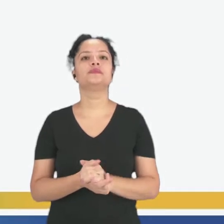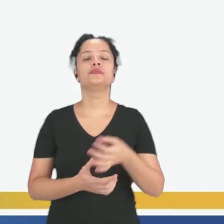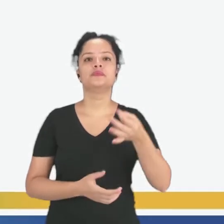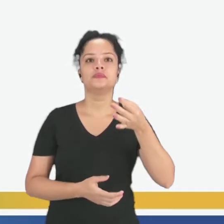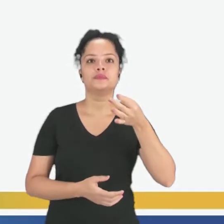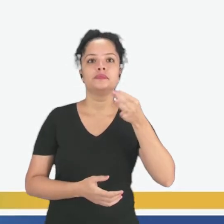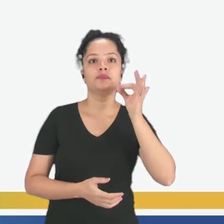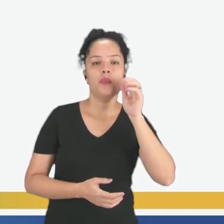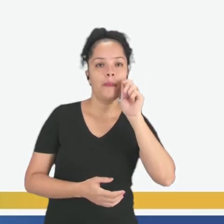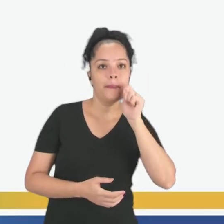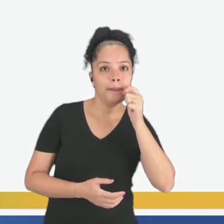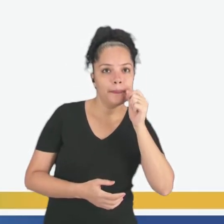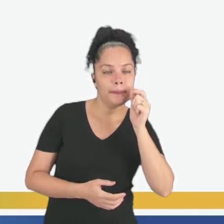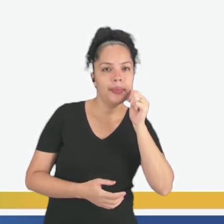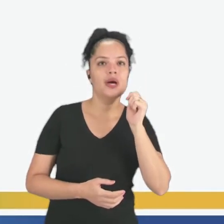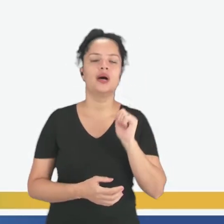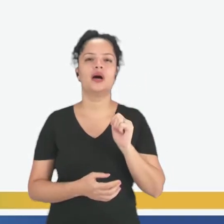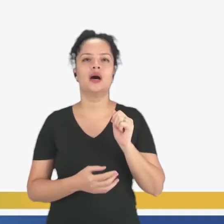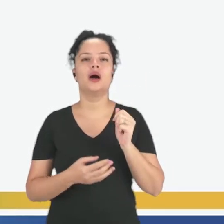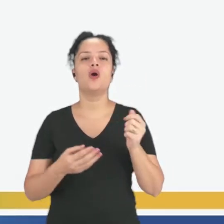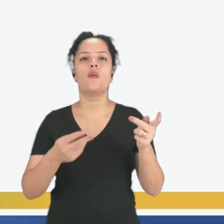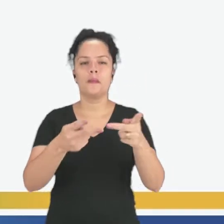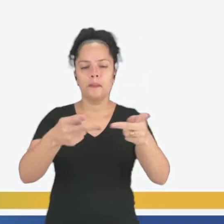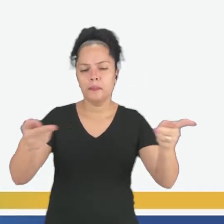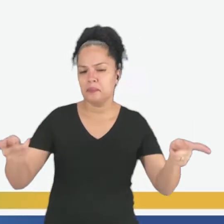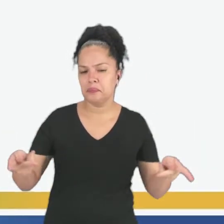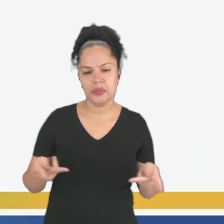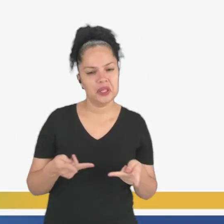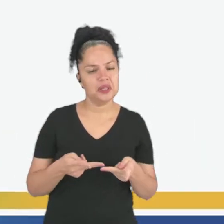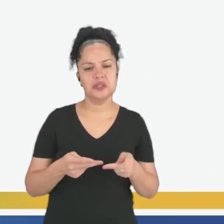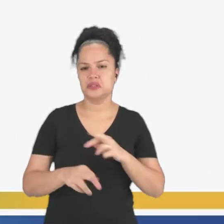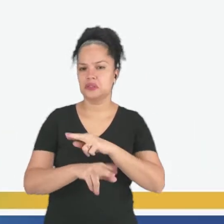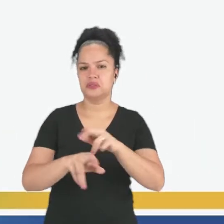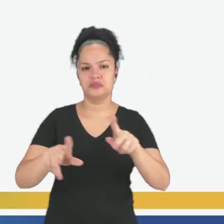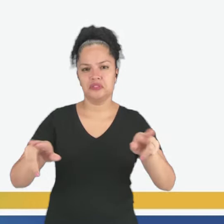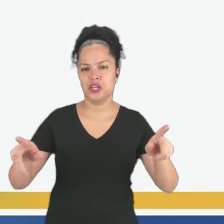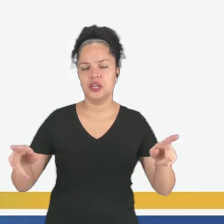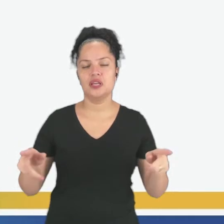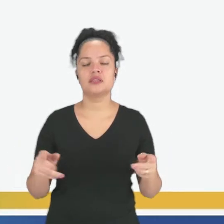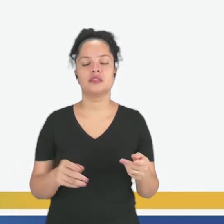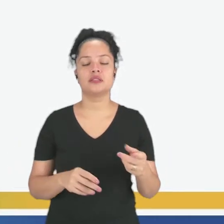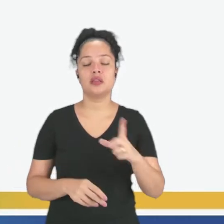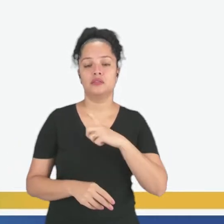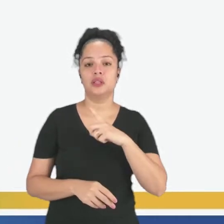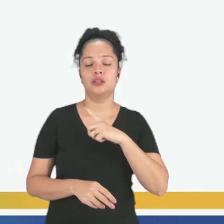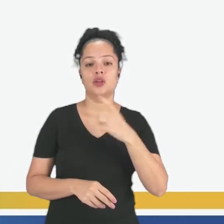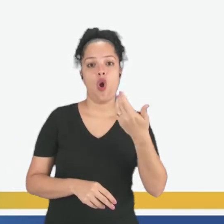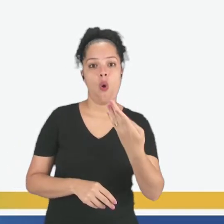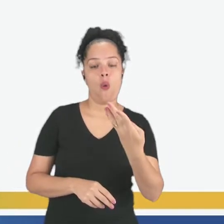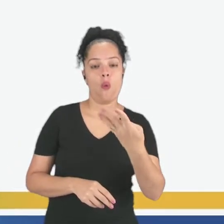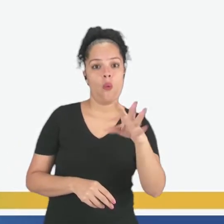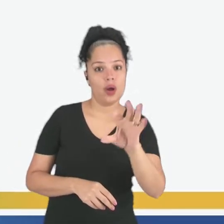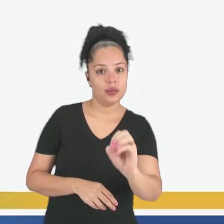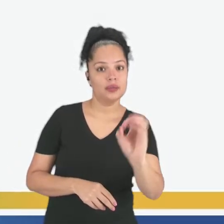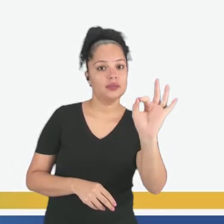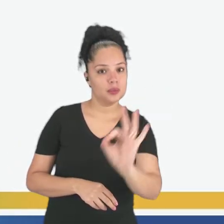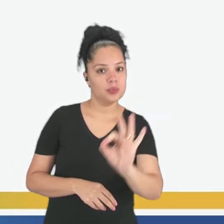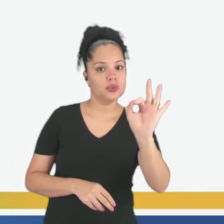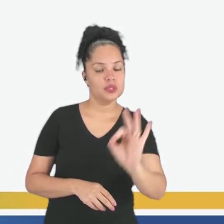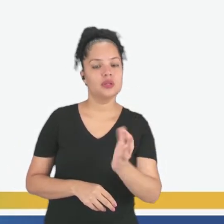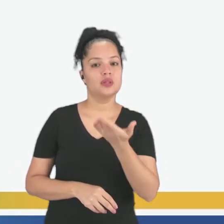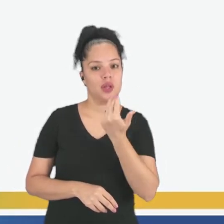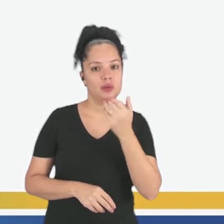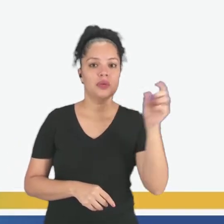seria pão, massa, né, cereais. Então elas representam 40% da nossa refeição diária.